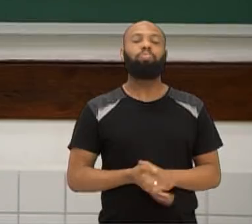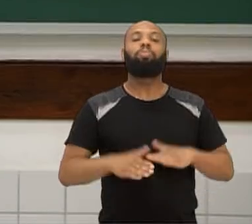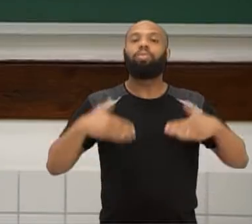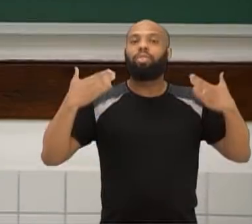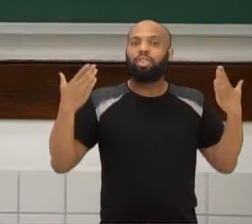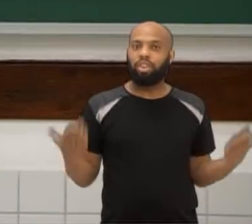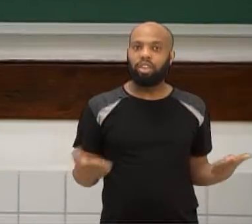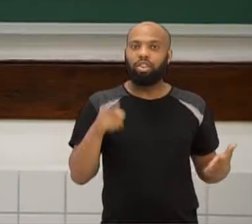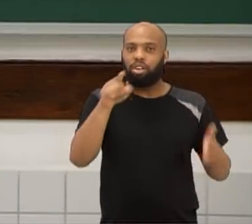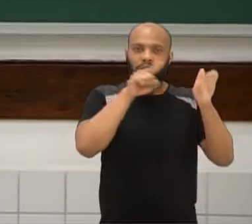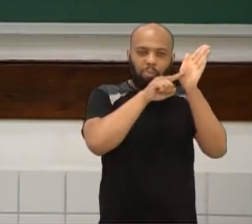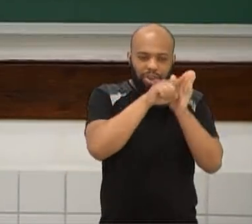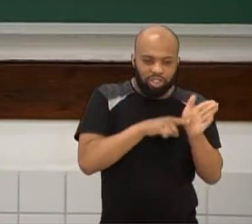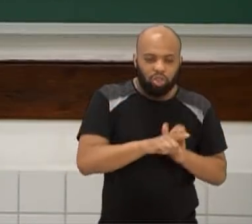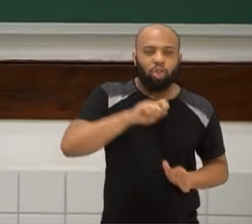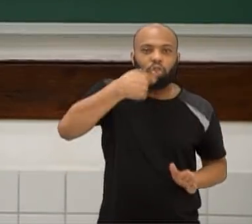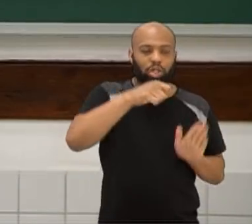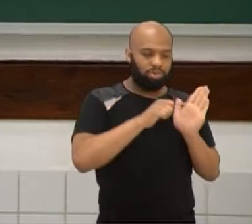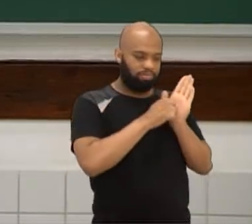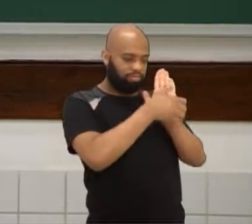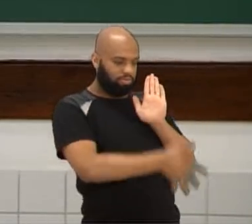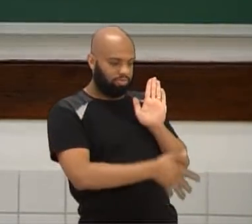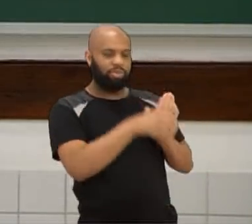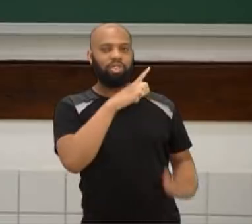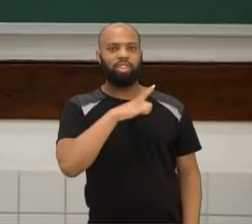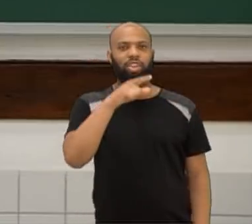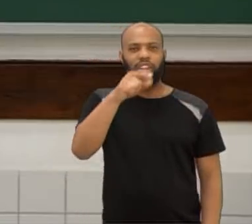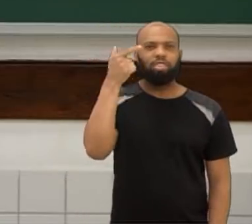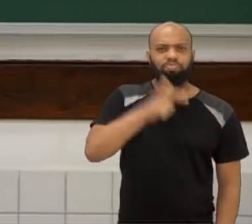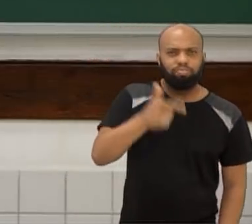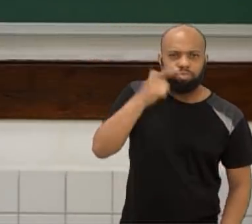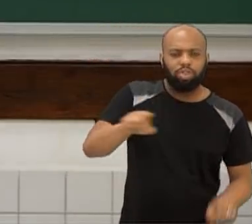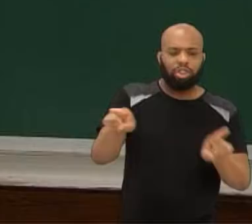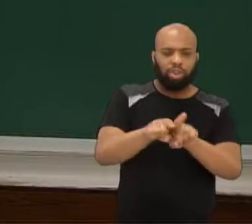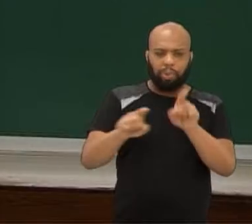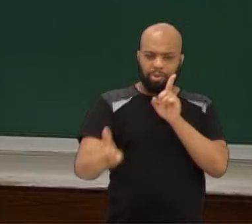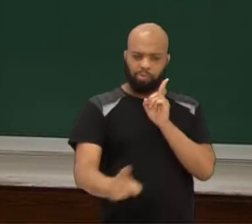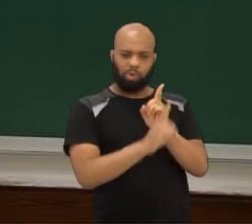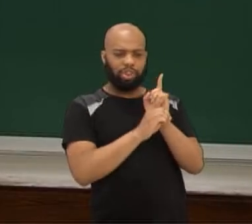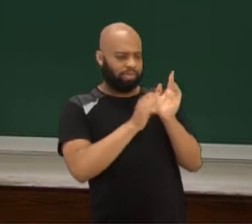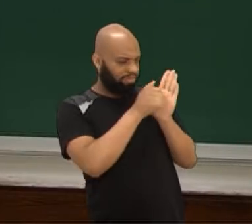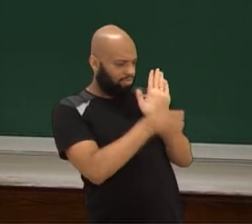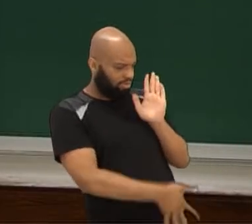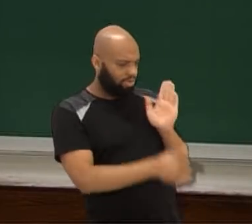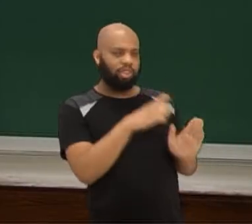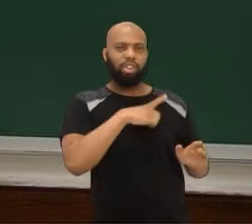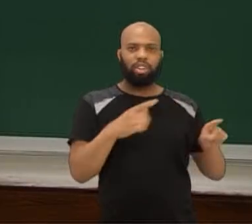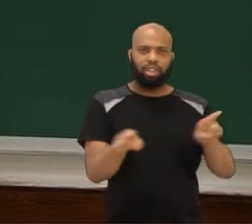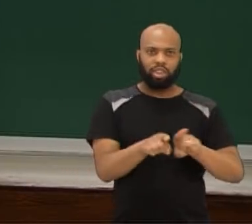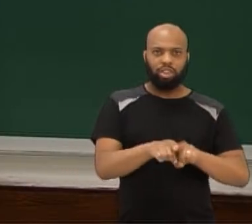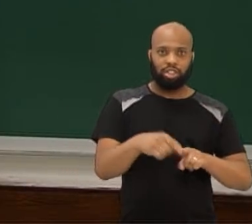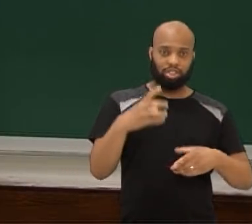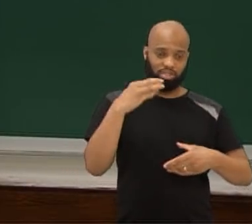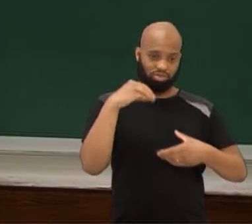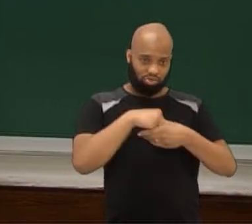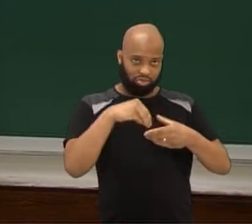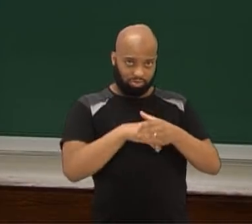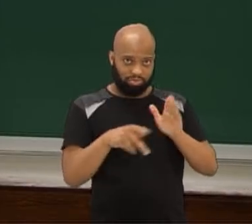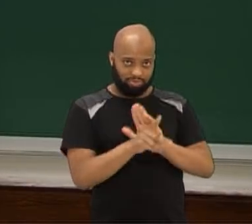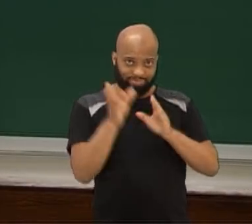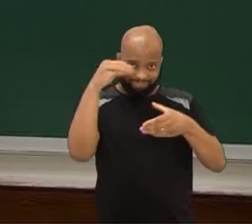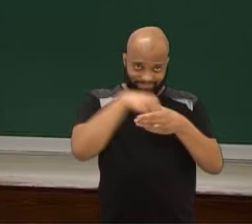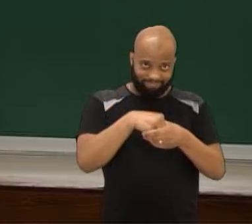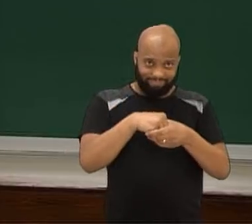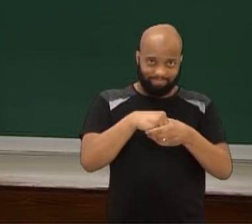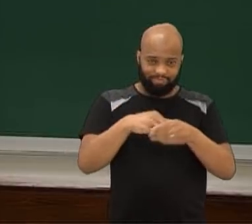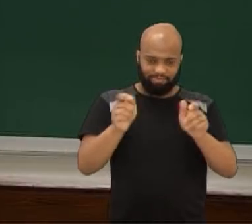E então, pesquisaram sobre as figuras de linguagem, conseguiram encontrar ali uma figura de linguagem nessa parte do panfleto